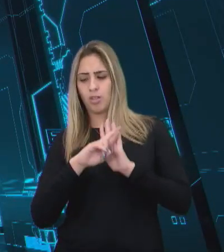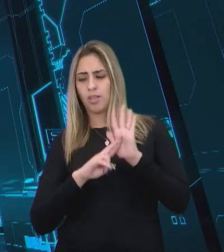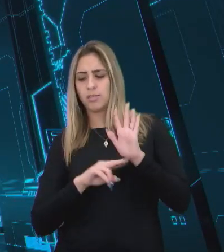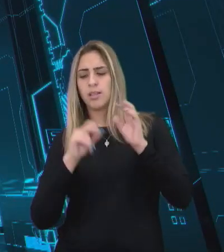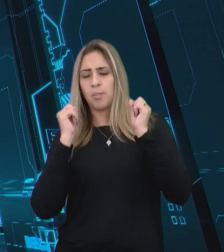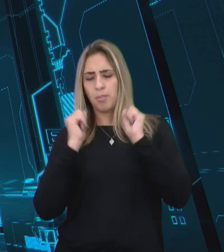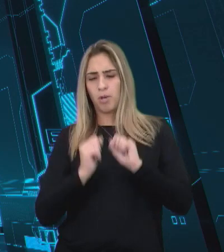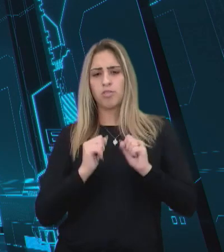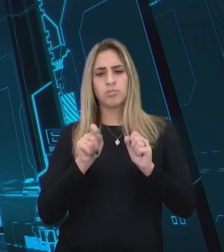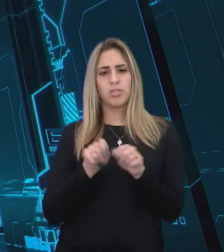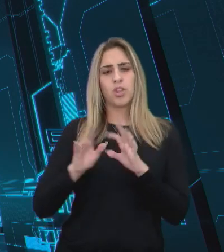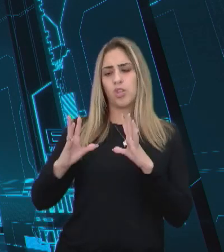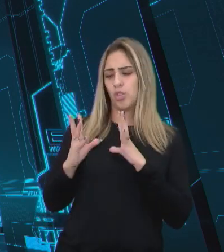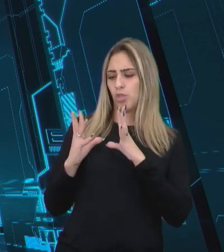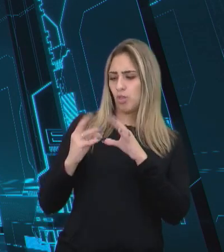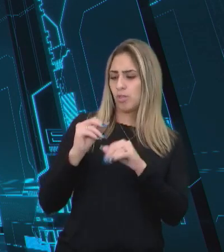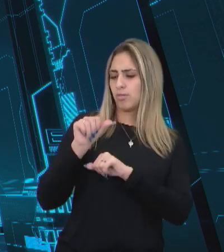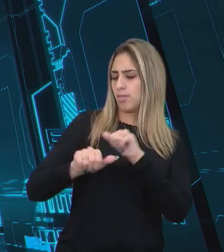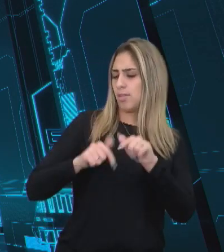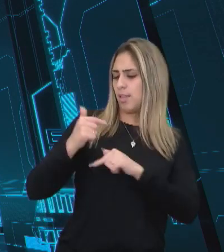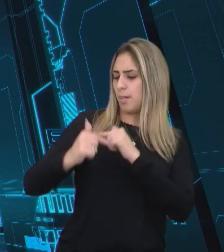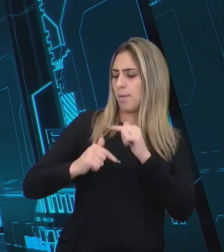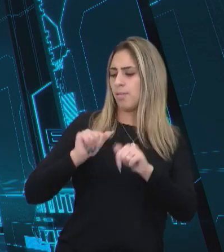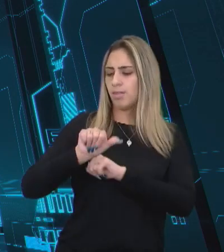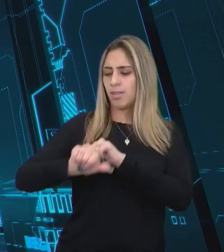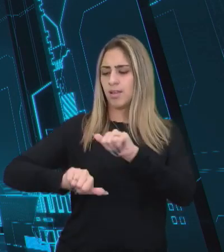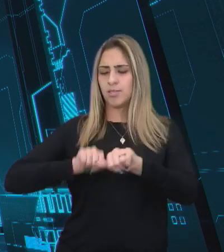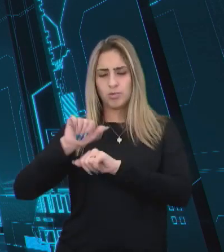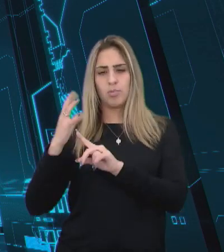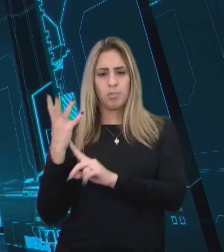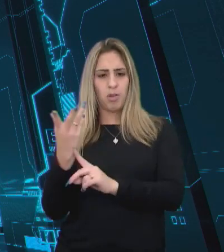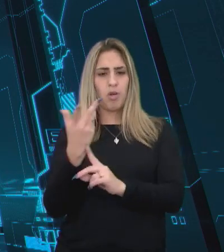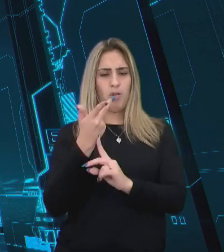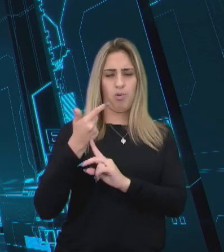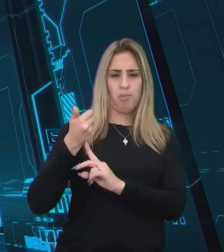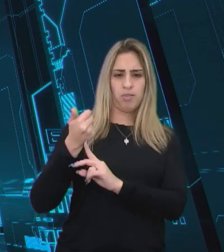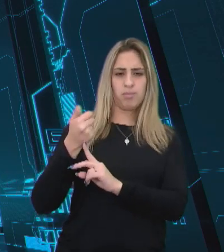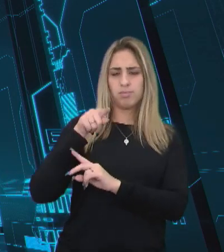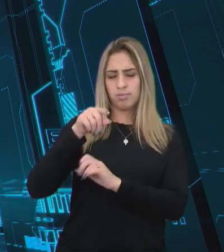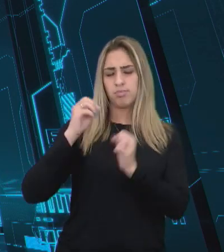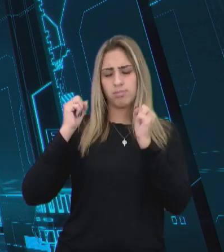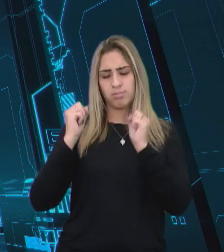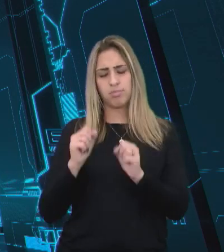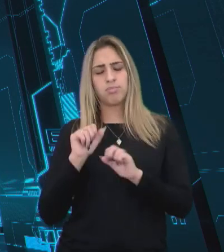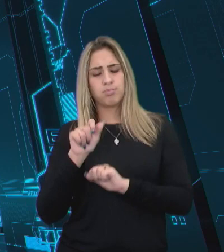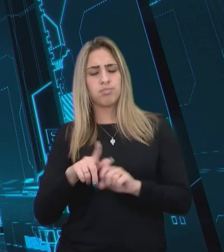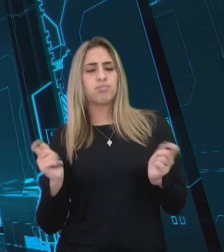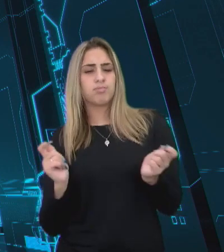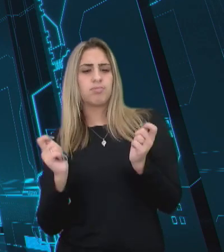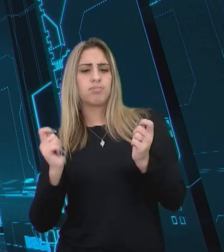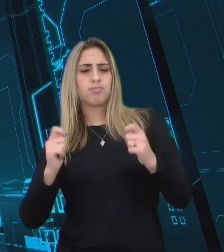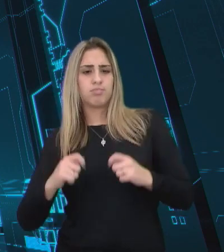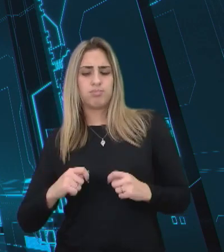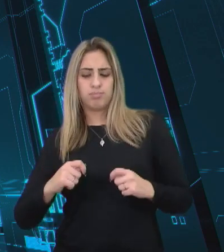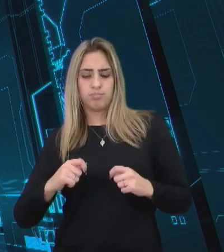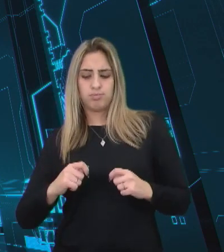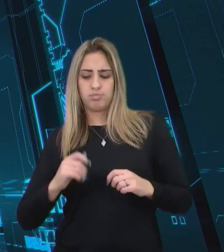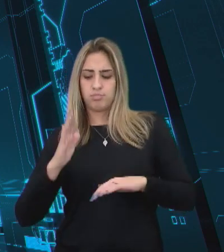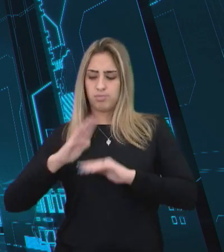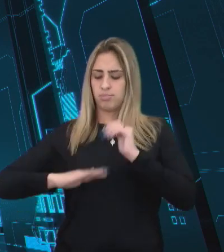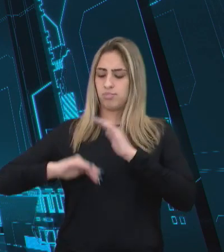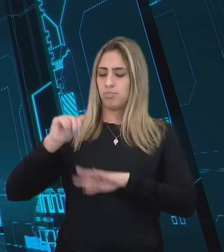faz todo esse trabalho de transformar uma obra, trabalhar ela para que ela seja possibilitada para a